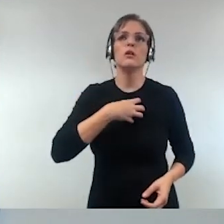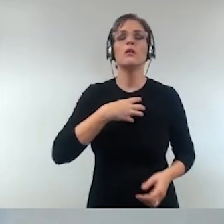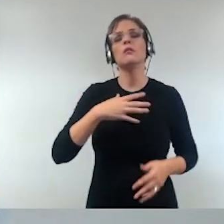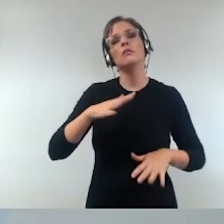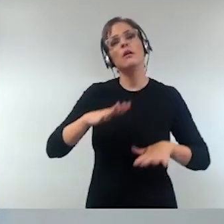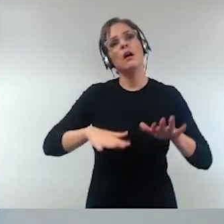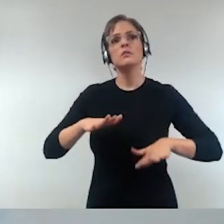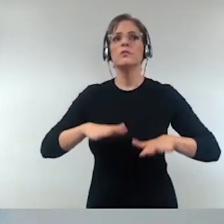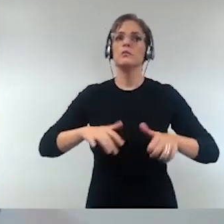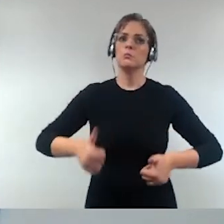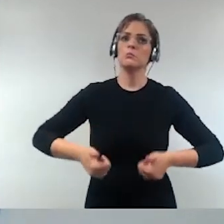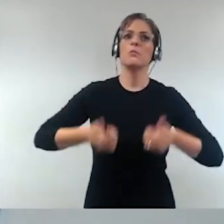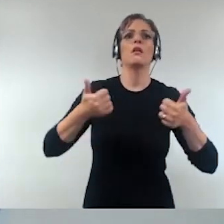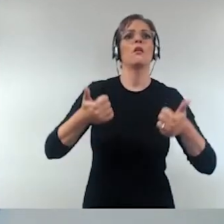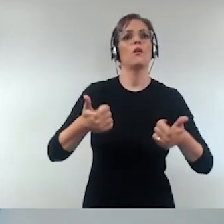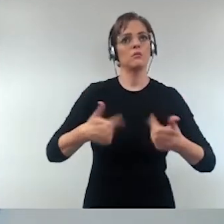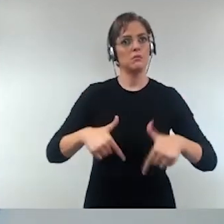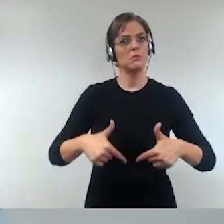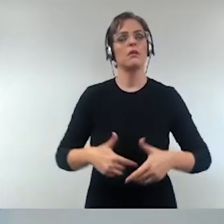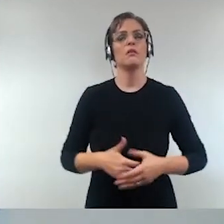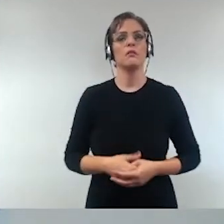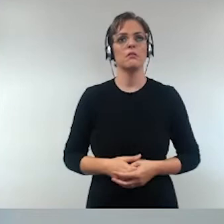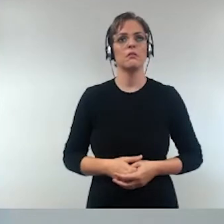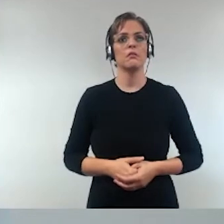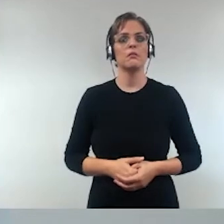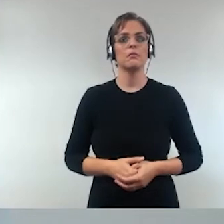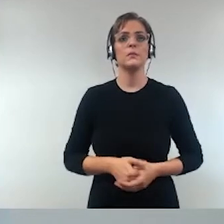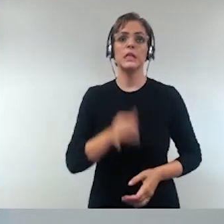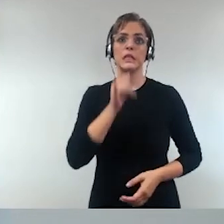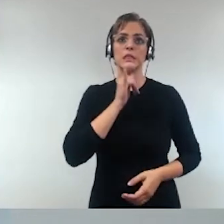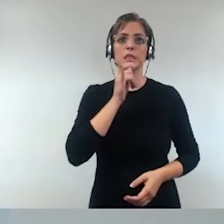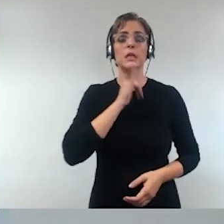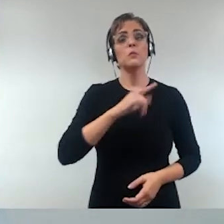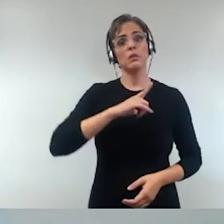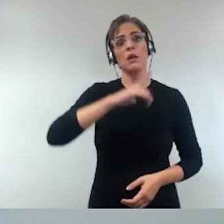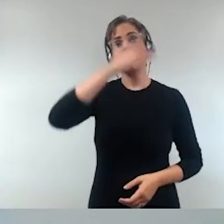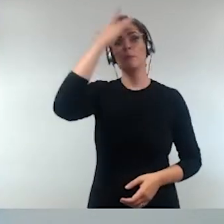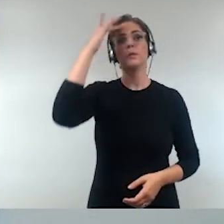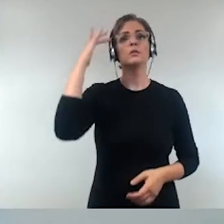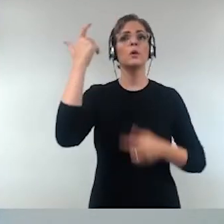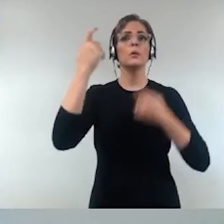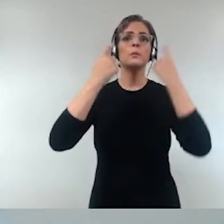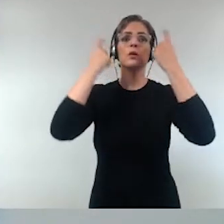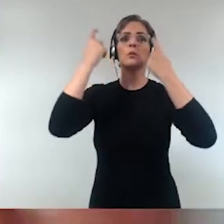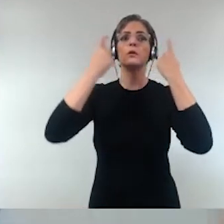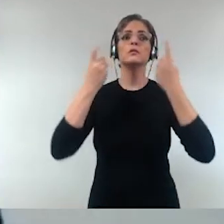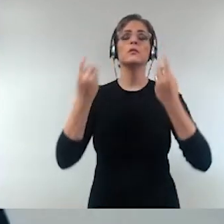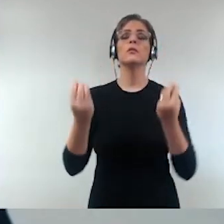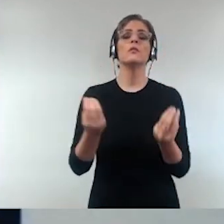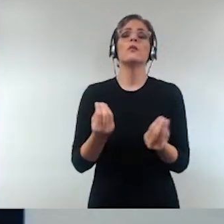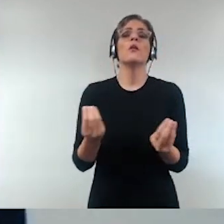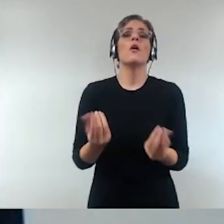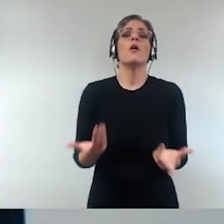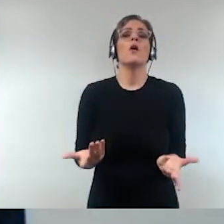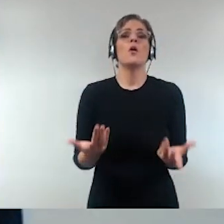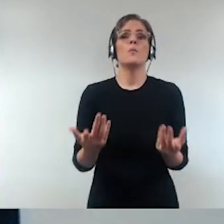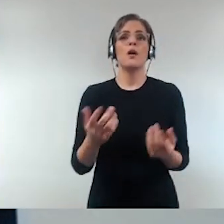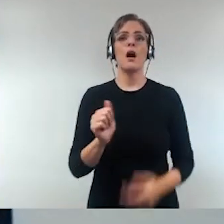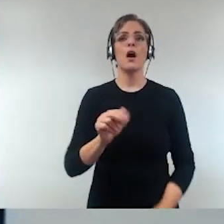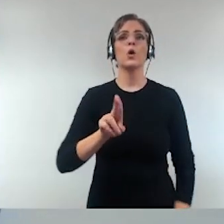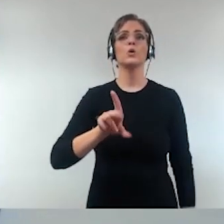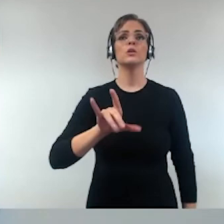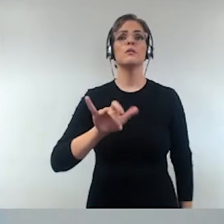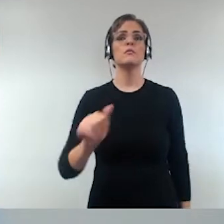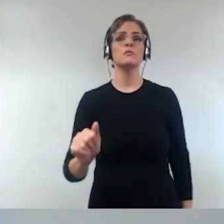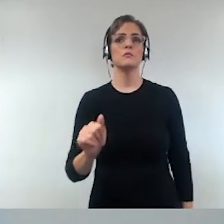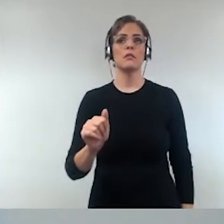de fazer as coisas, né? Há, por exemplo, quem diga que há certa preocupação com relação a essas audiências de instrução e julgamento a que a